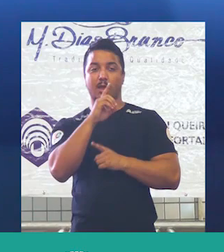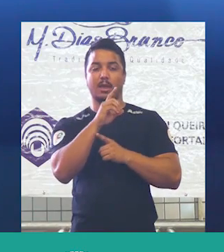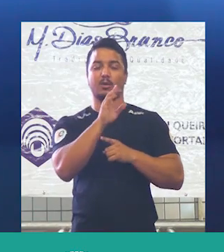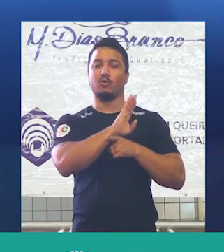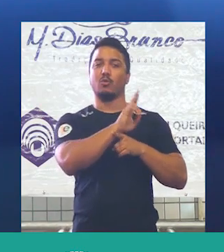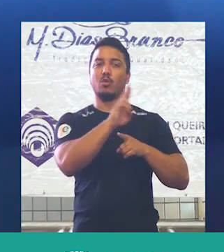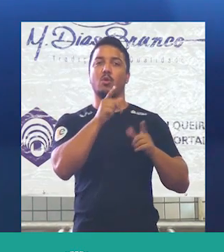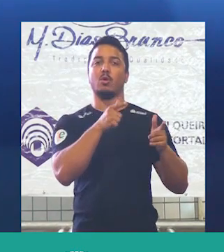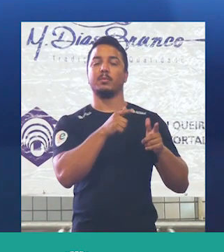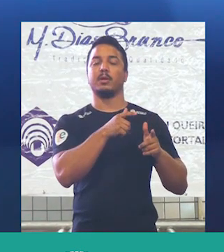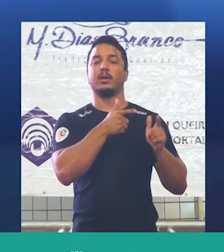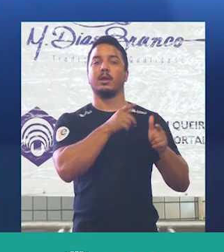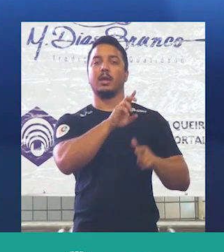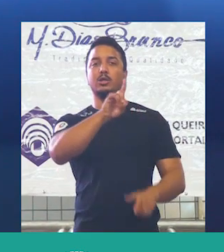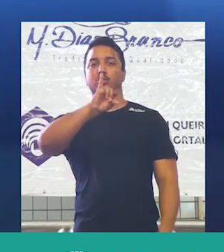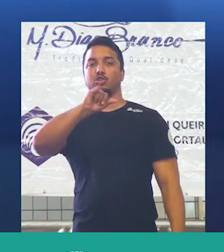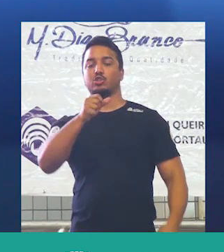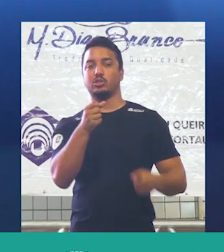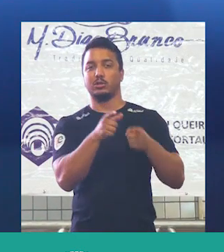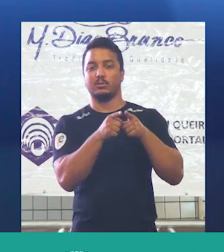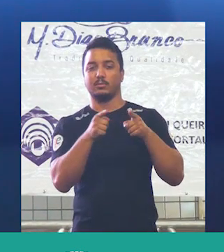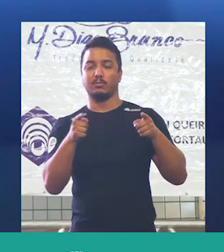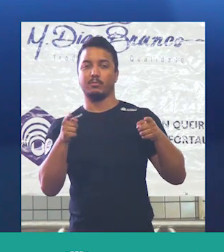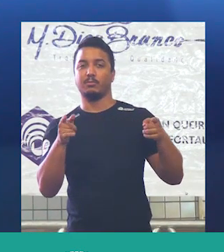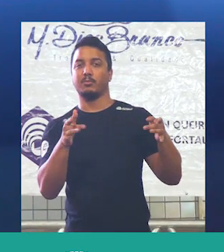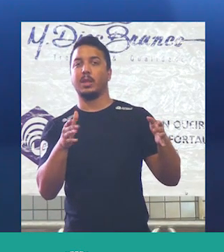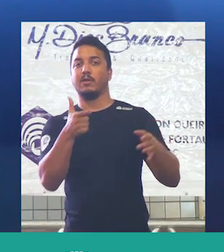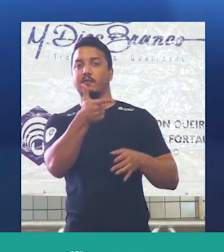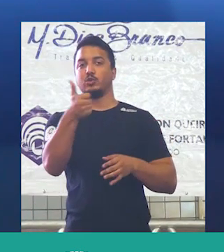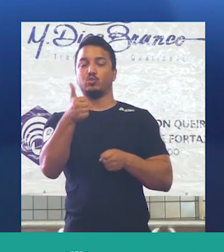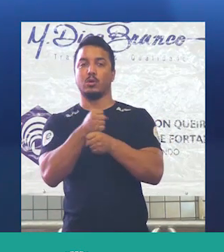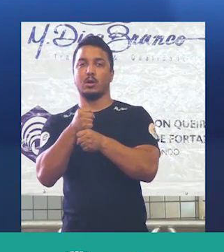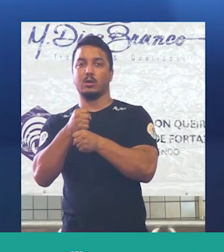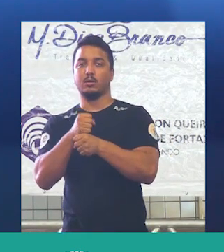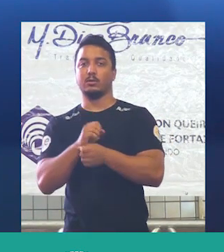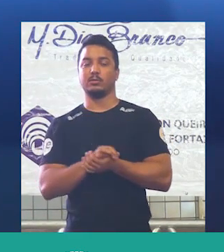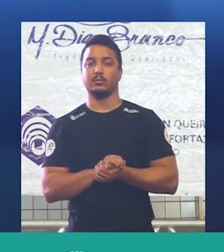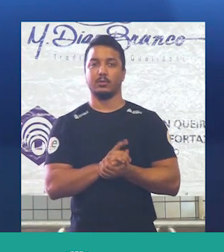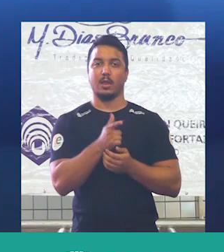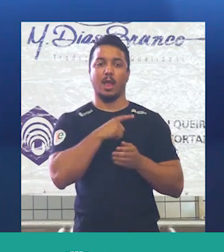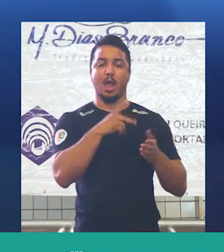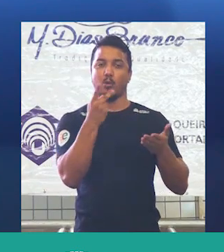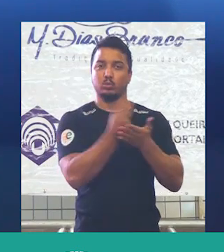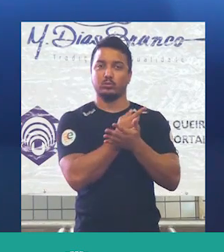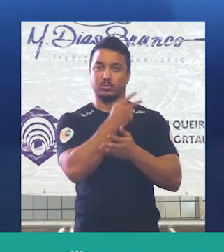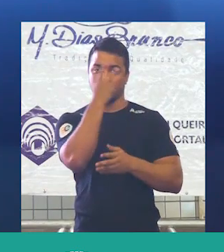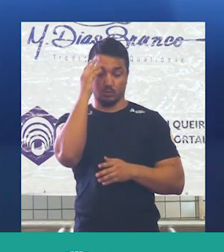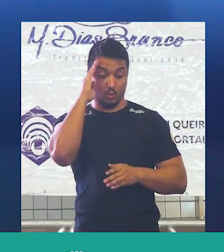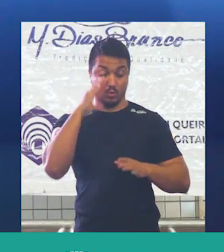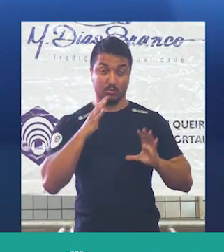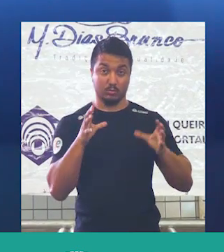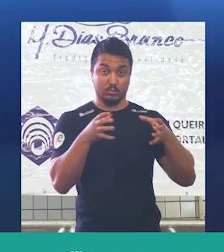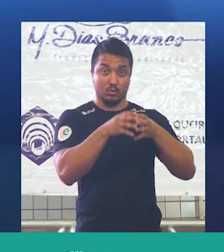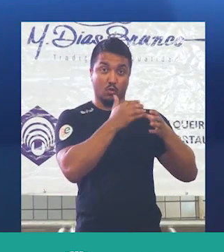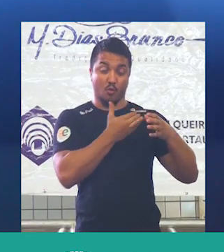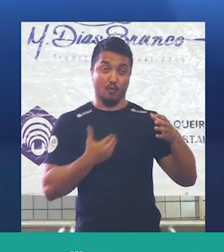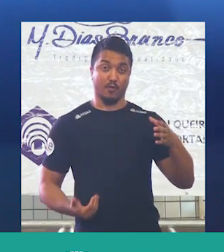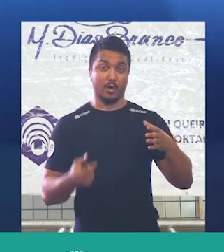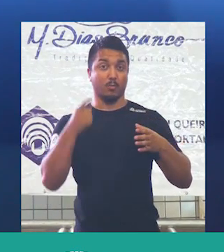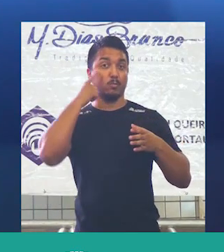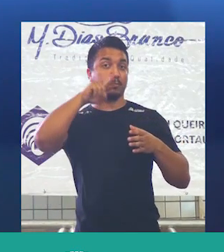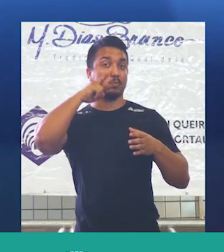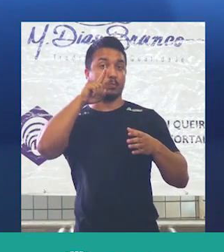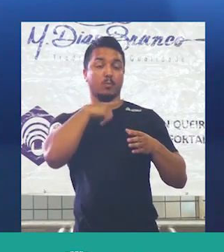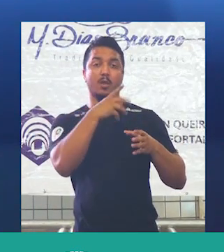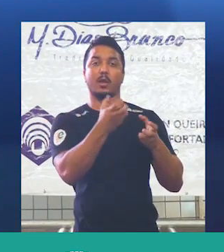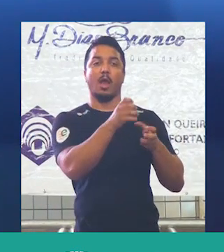Durou 21 Anos. É um documentário. Ele fala sobre a Operação Brother Sun, a operação do governo norte-americano